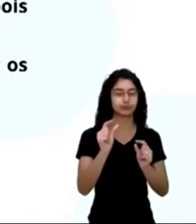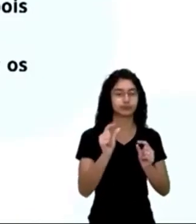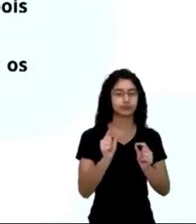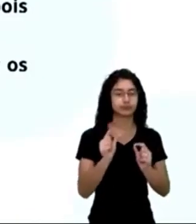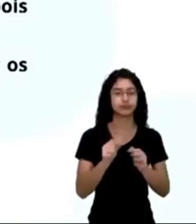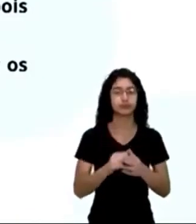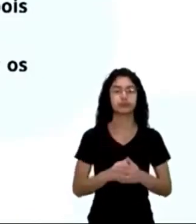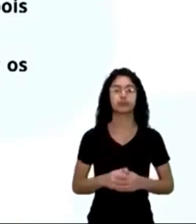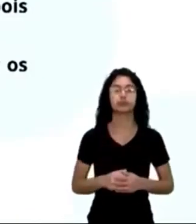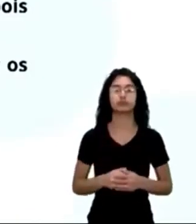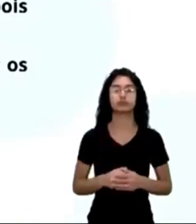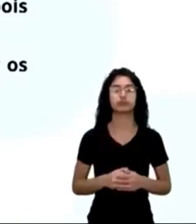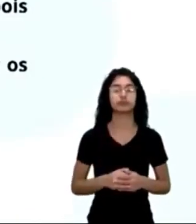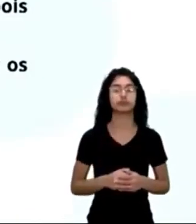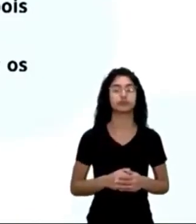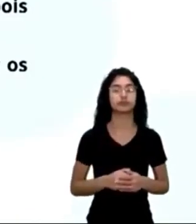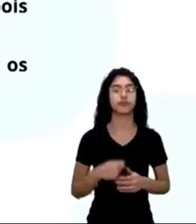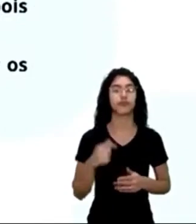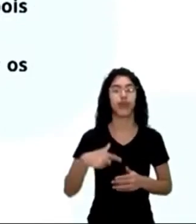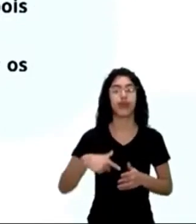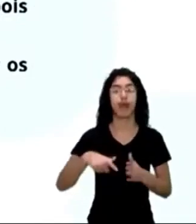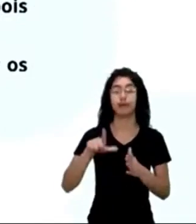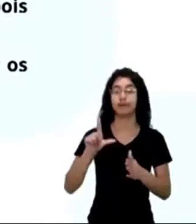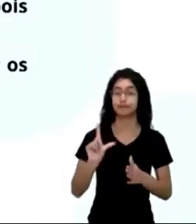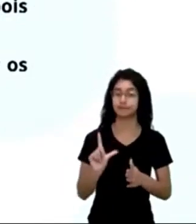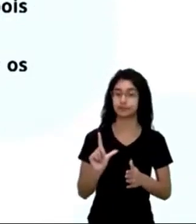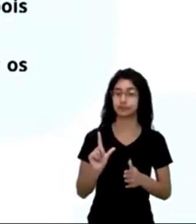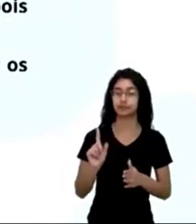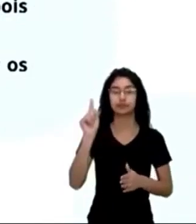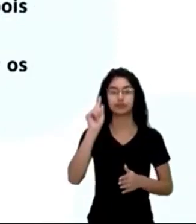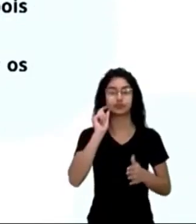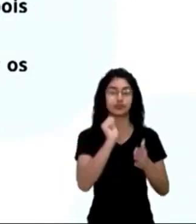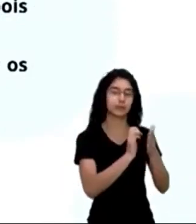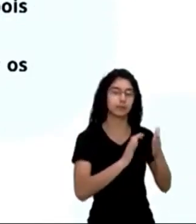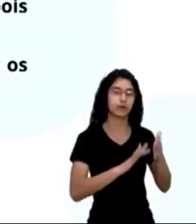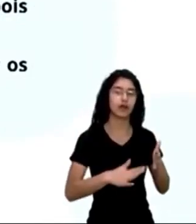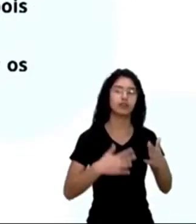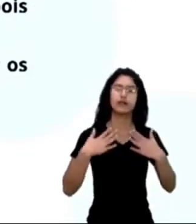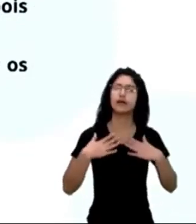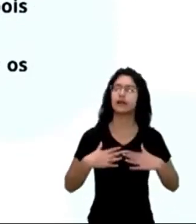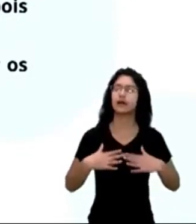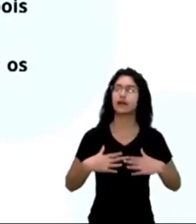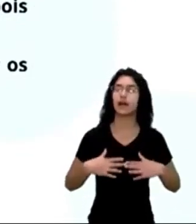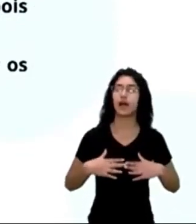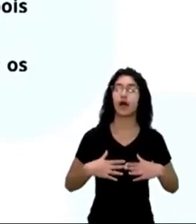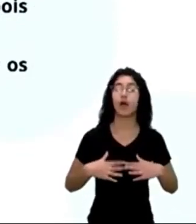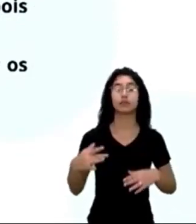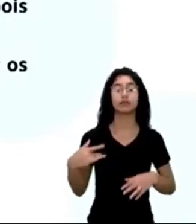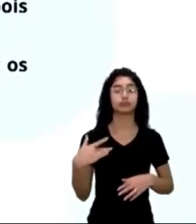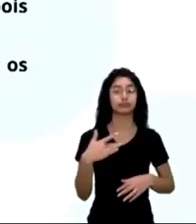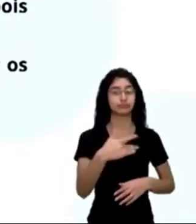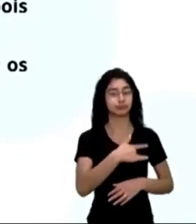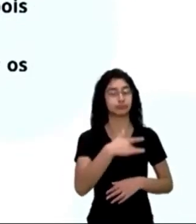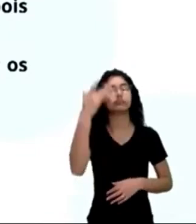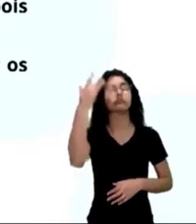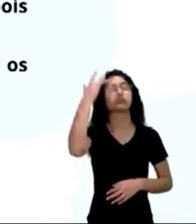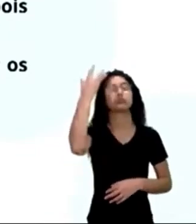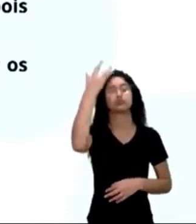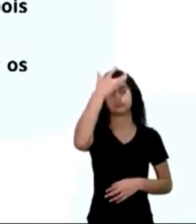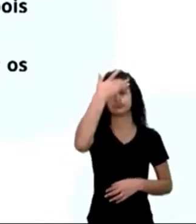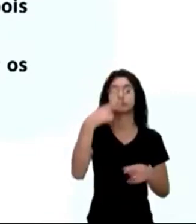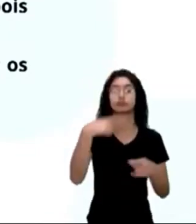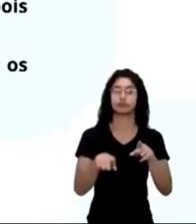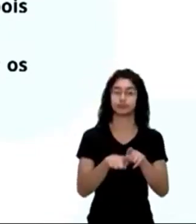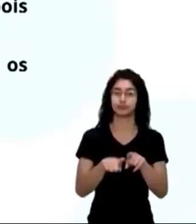com antecedência. Antes do dia da prova, descanse. Você tem que estar bem física e